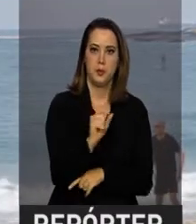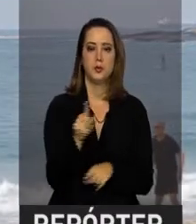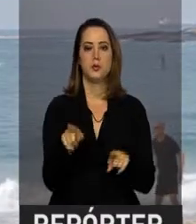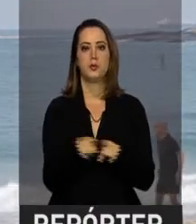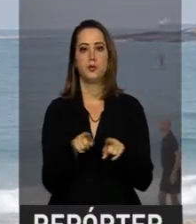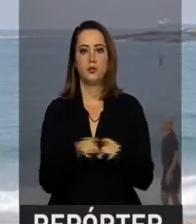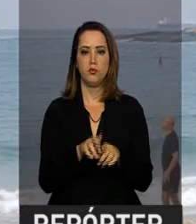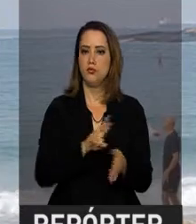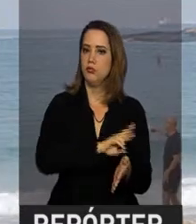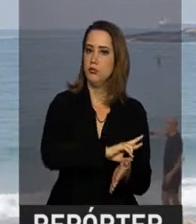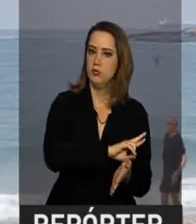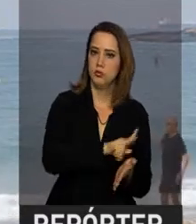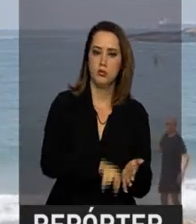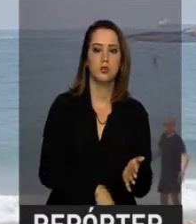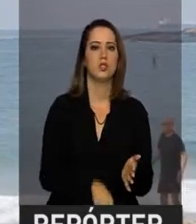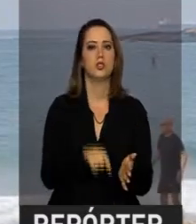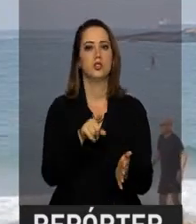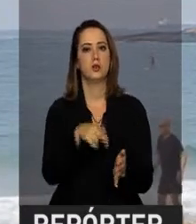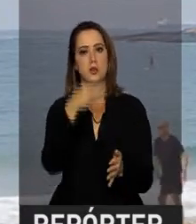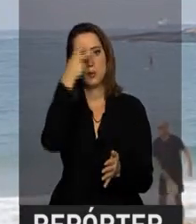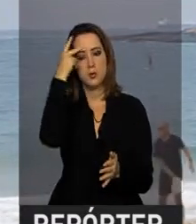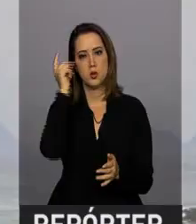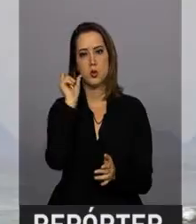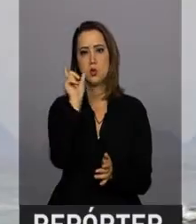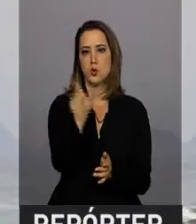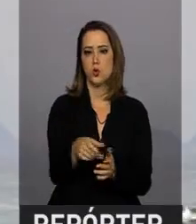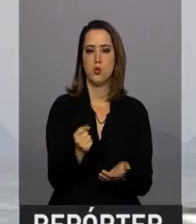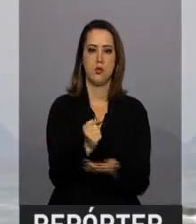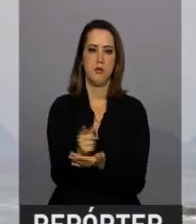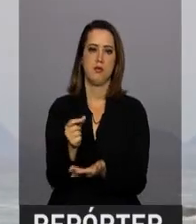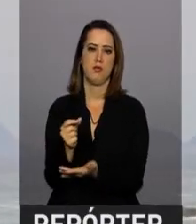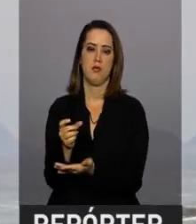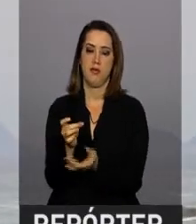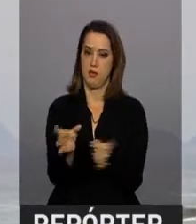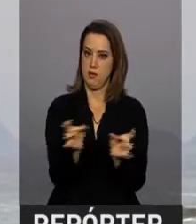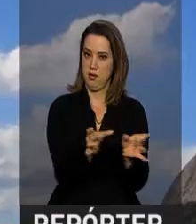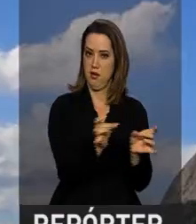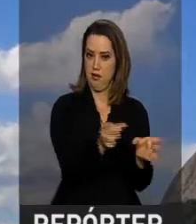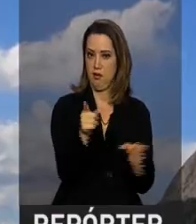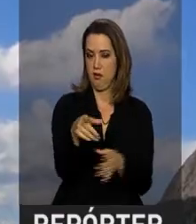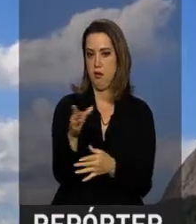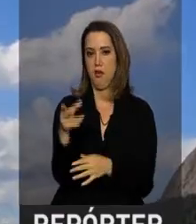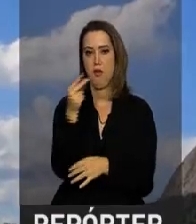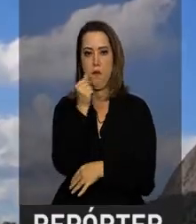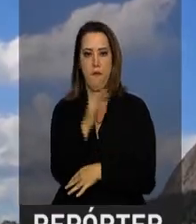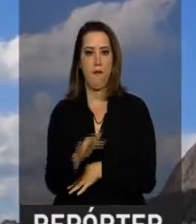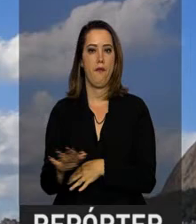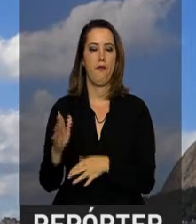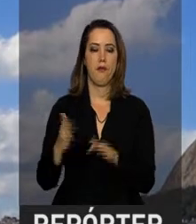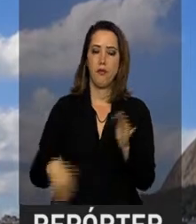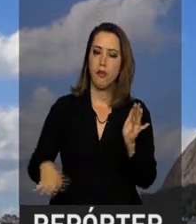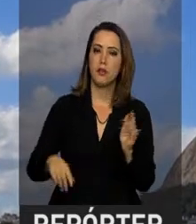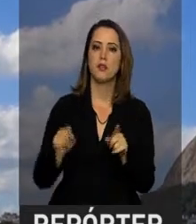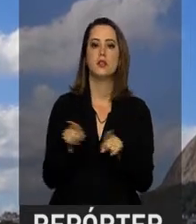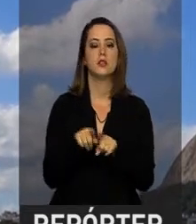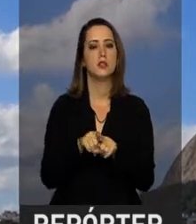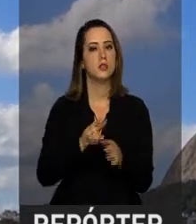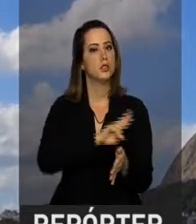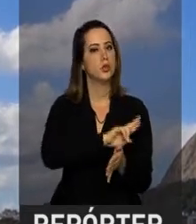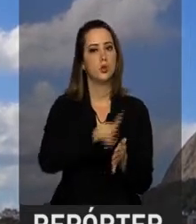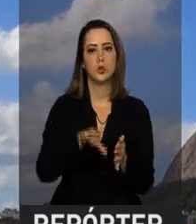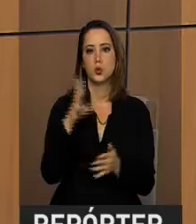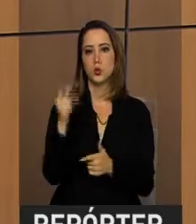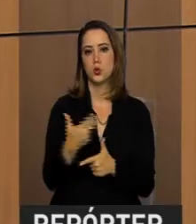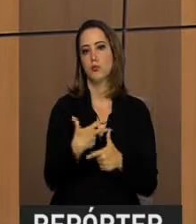de mate de de biscoito na praia enfim ela mexe com toda uma cadeia produtiva e que todos ganhem isso é extremamente